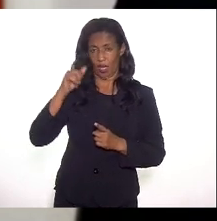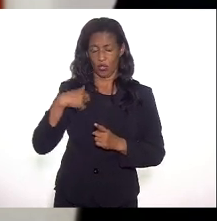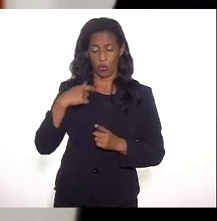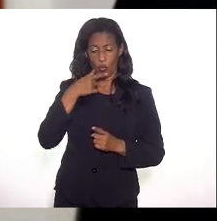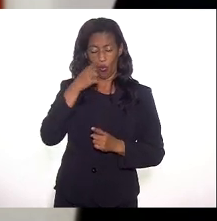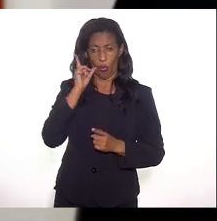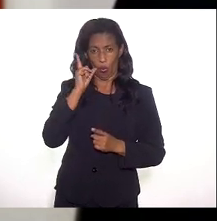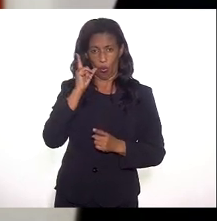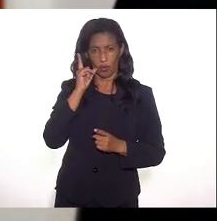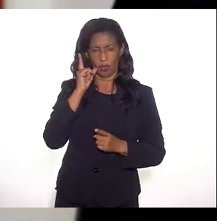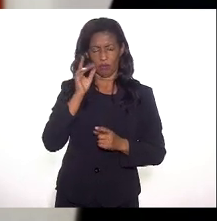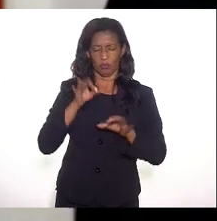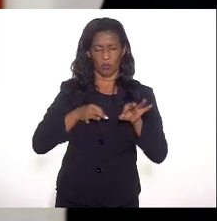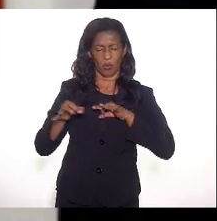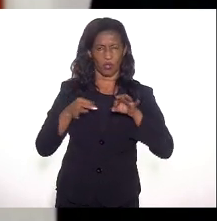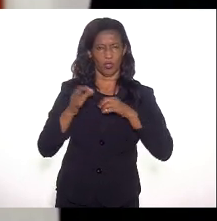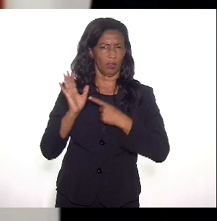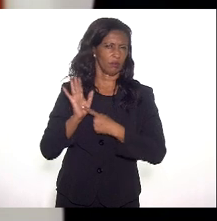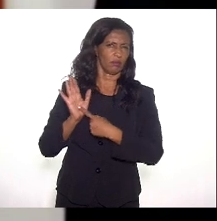por acaso, apresentei um projeto